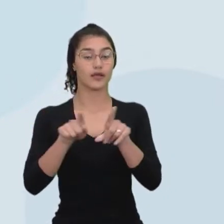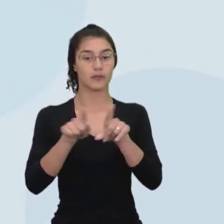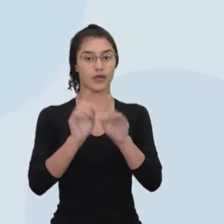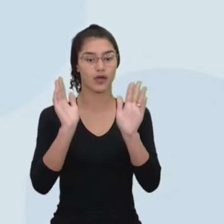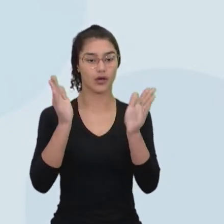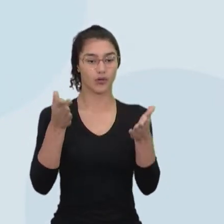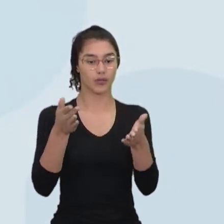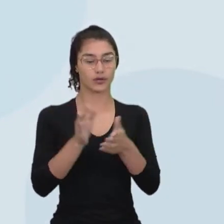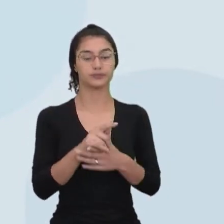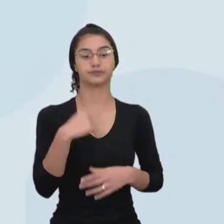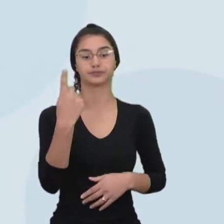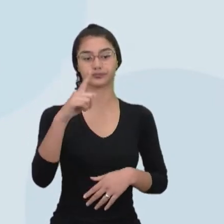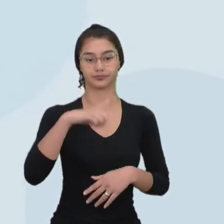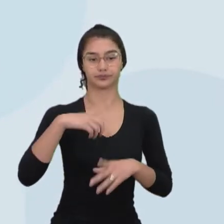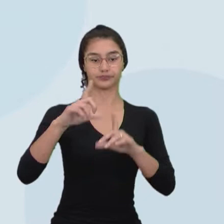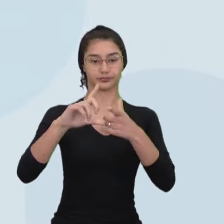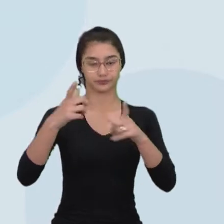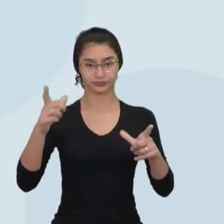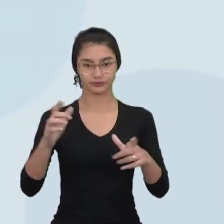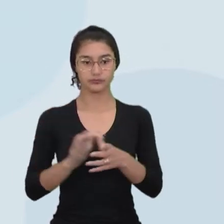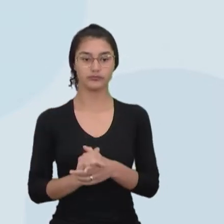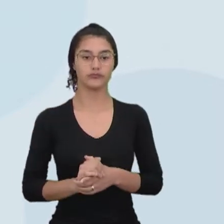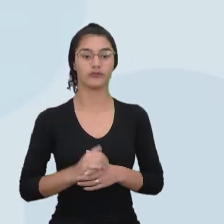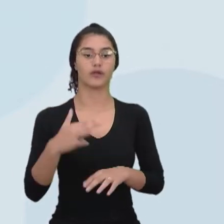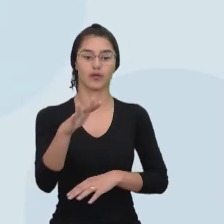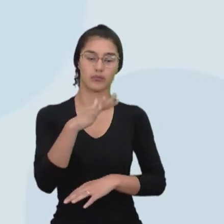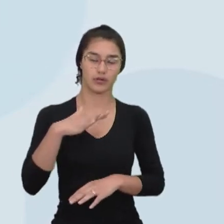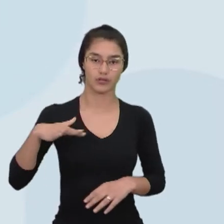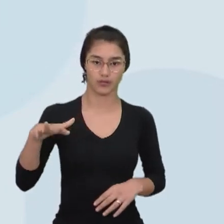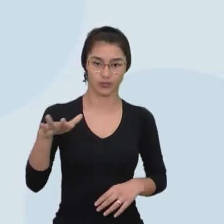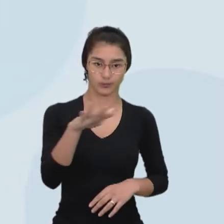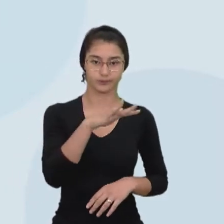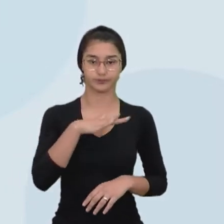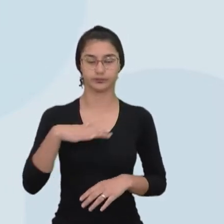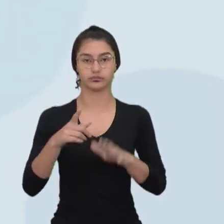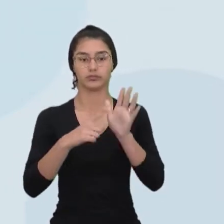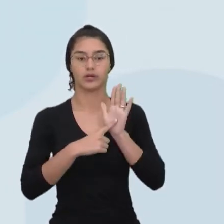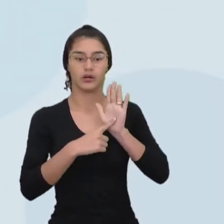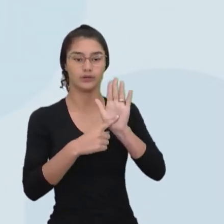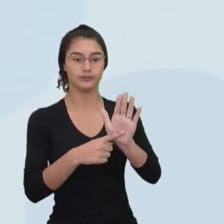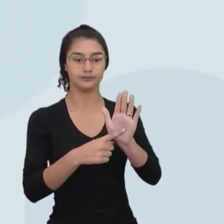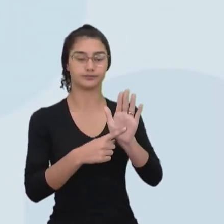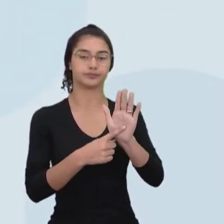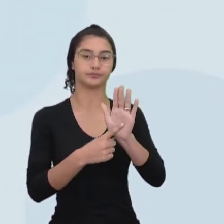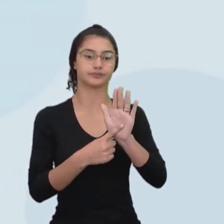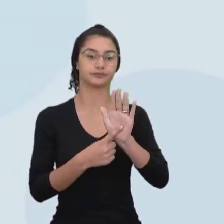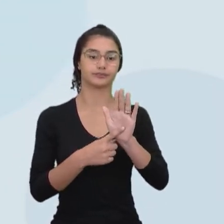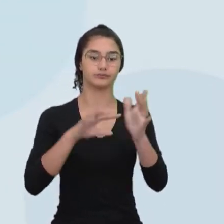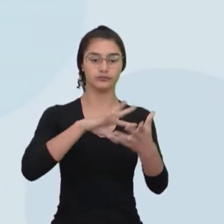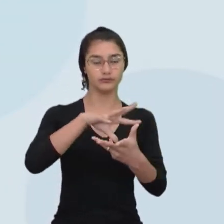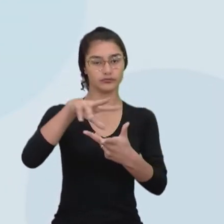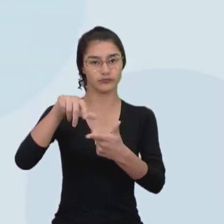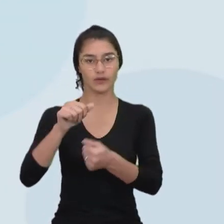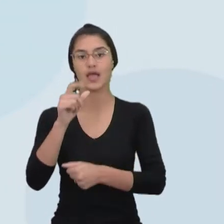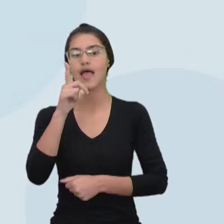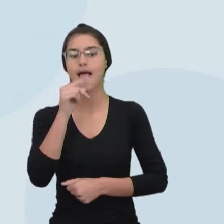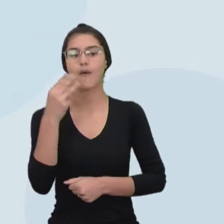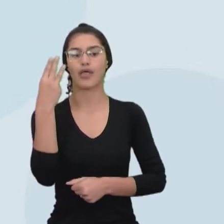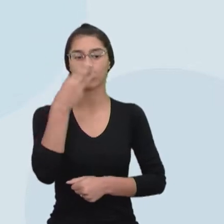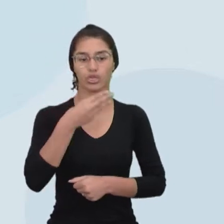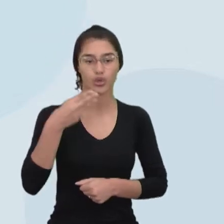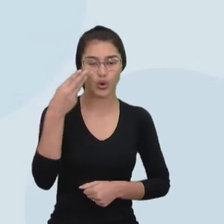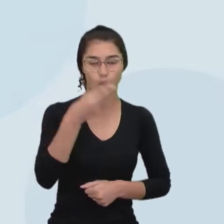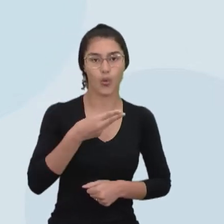agora. Então nós temos a dimensão ambiental, né, que mostra aí a atmosfera, terra, água